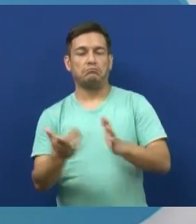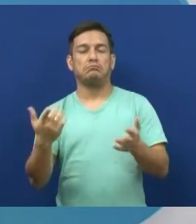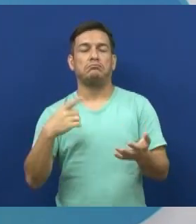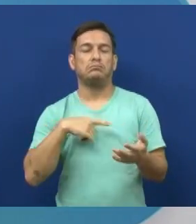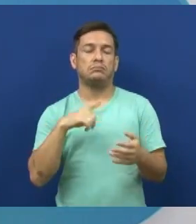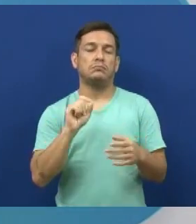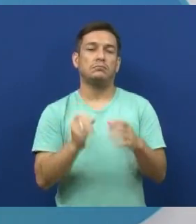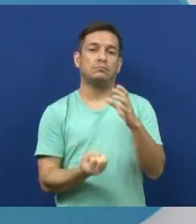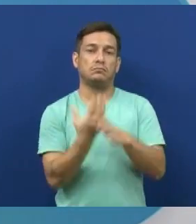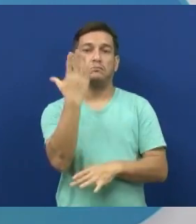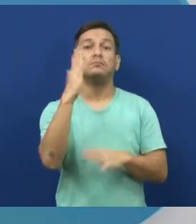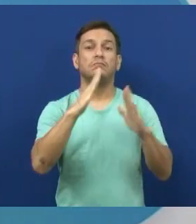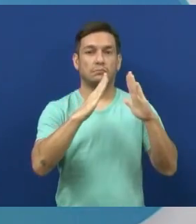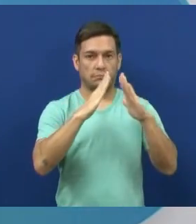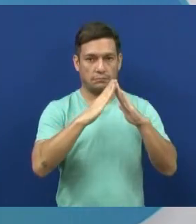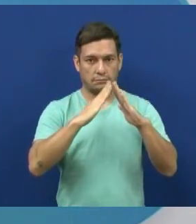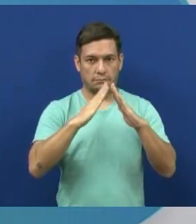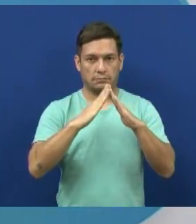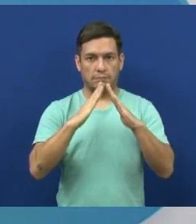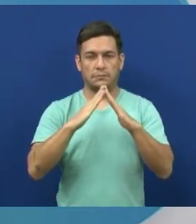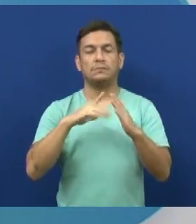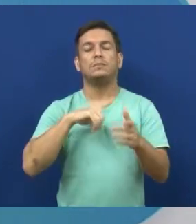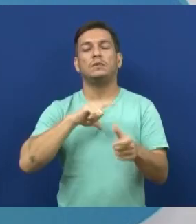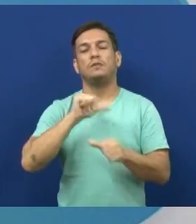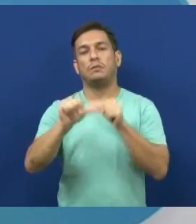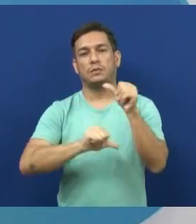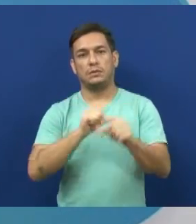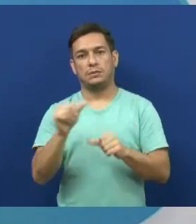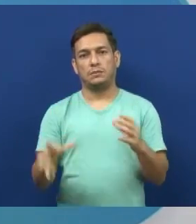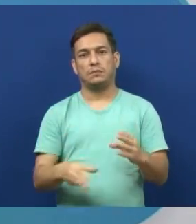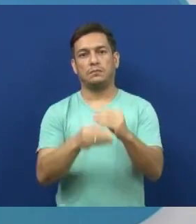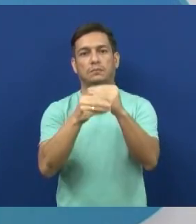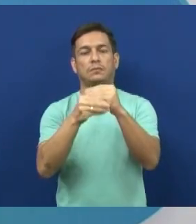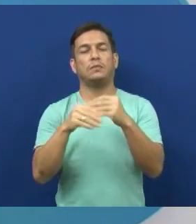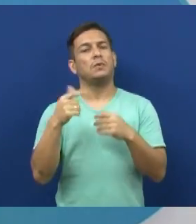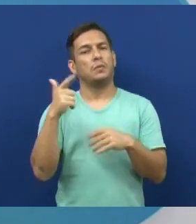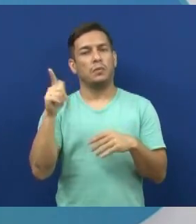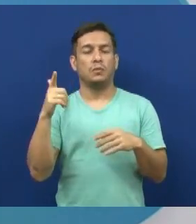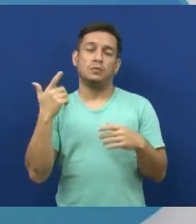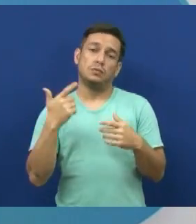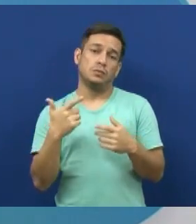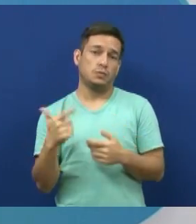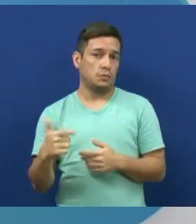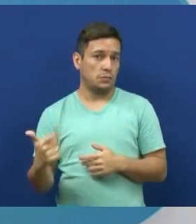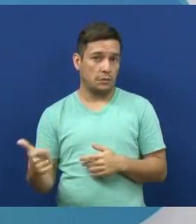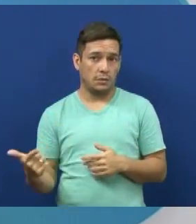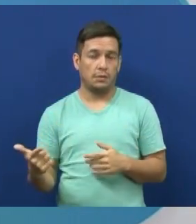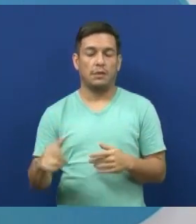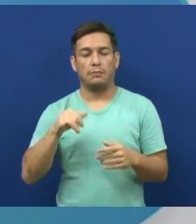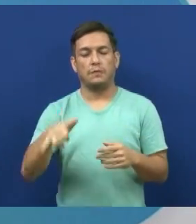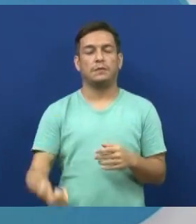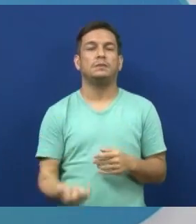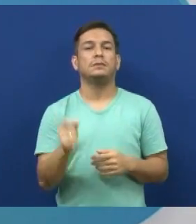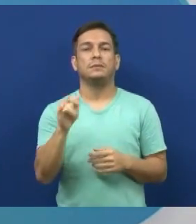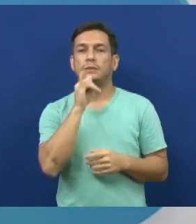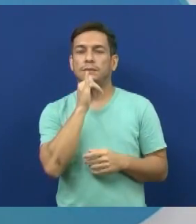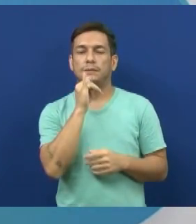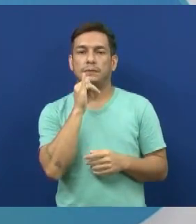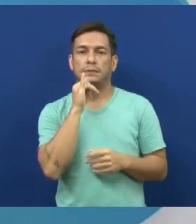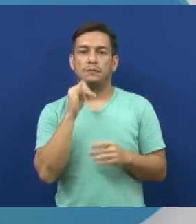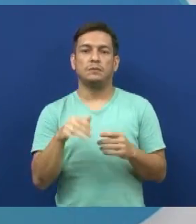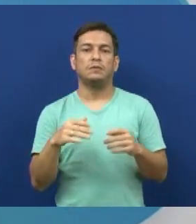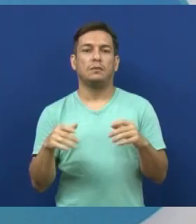origem a casas, teve uma transformação completa, outros não. Outros eles aproveitaram, por exemplo,